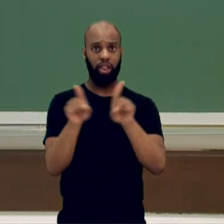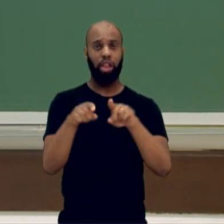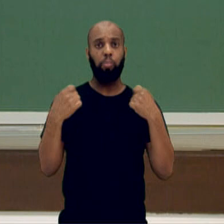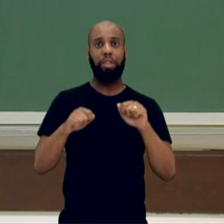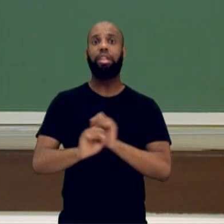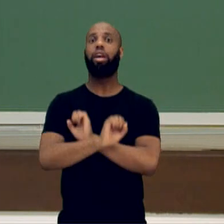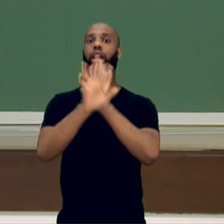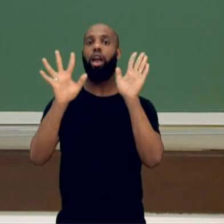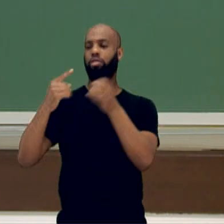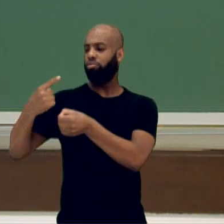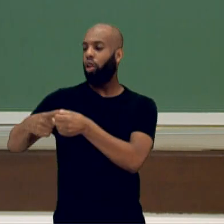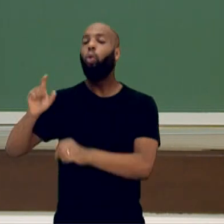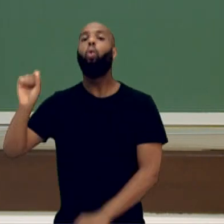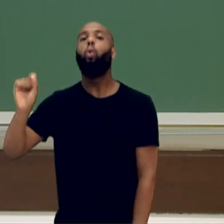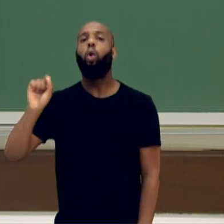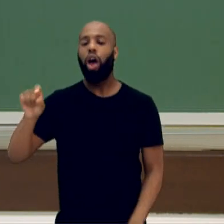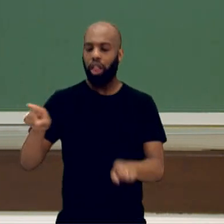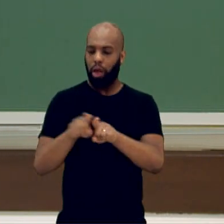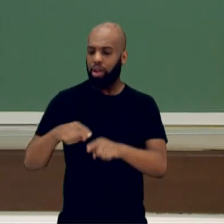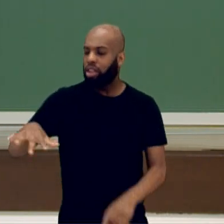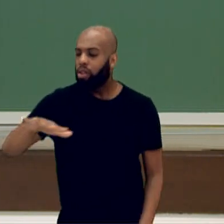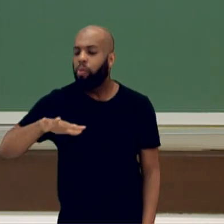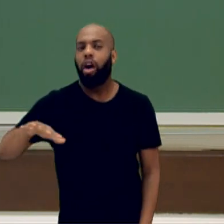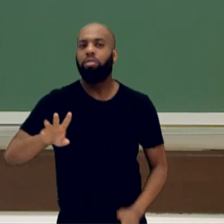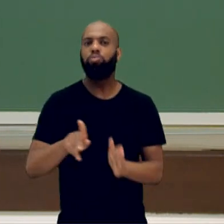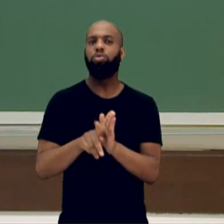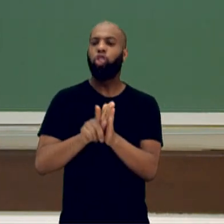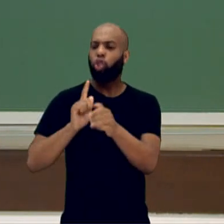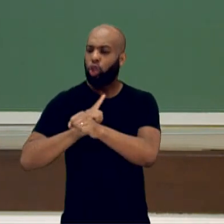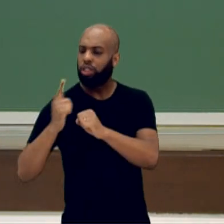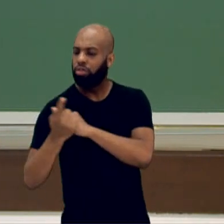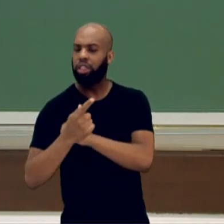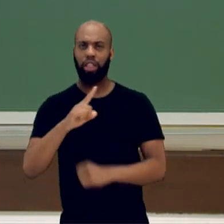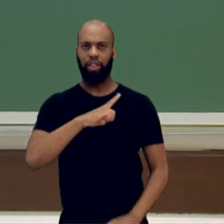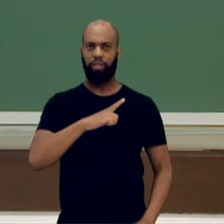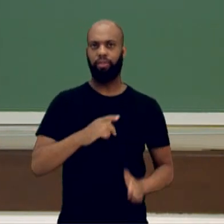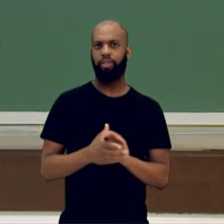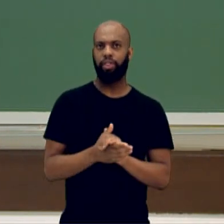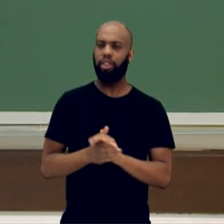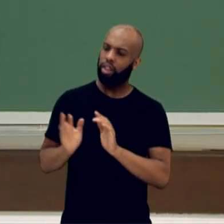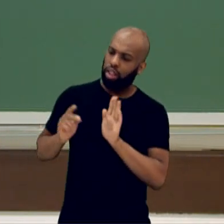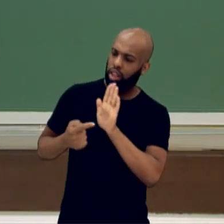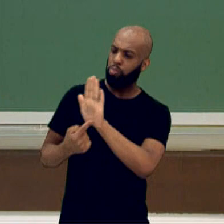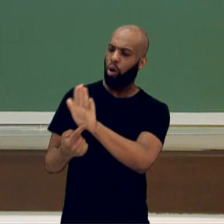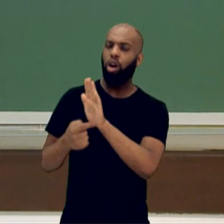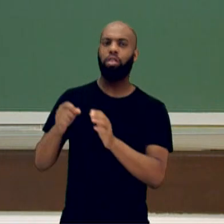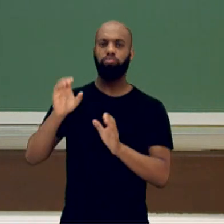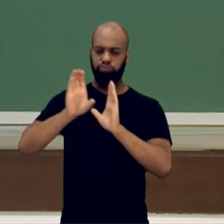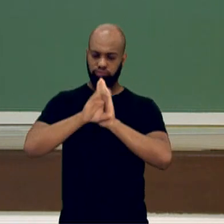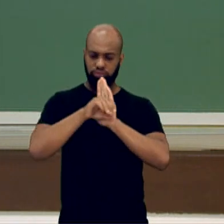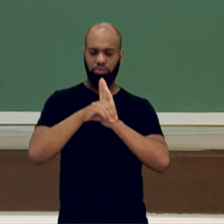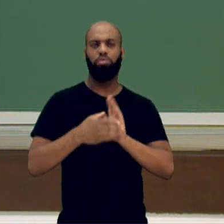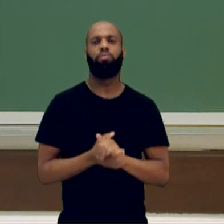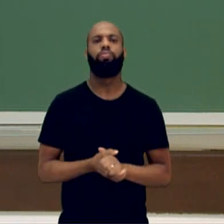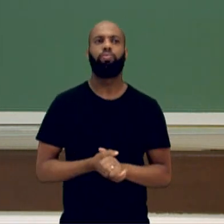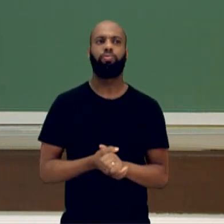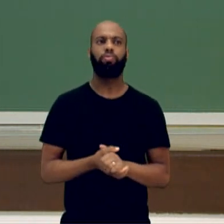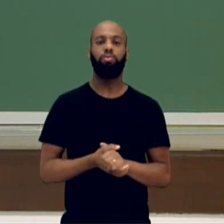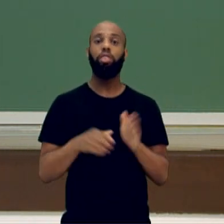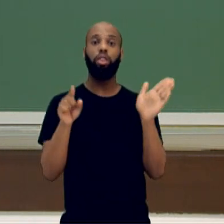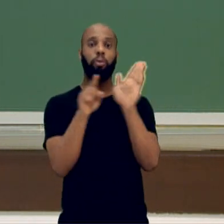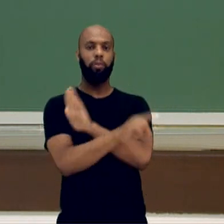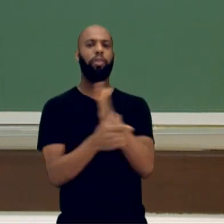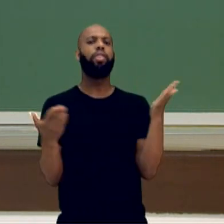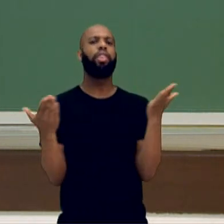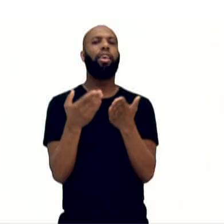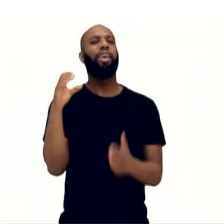O que é a cidade, que porção do espaço geográfico representa esse conceito. Perguntinha